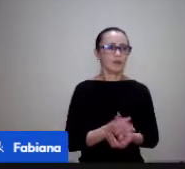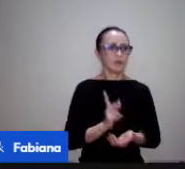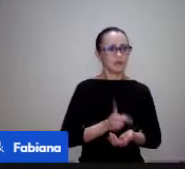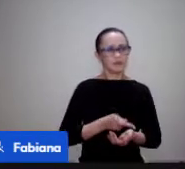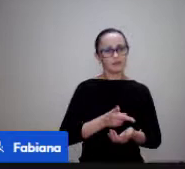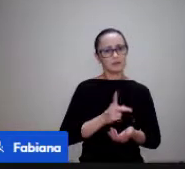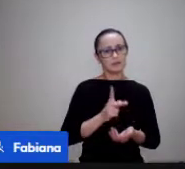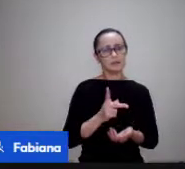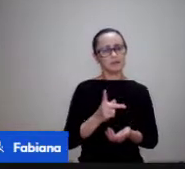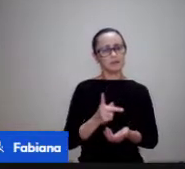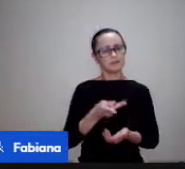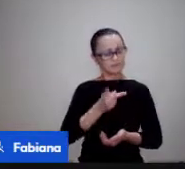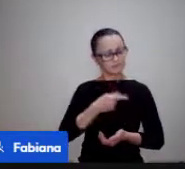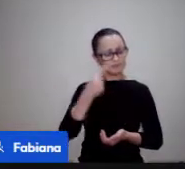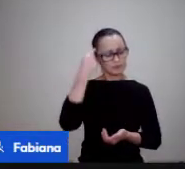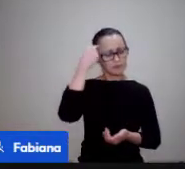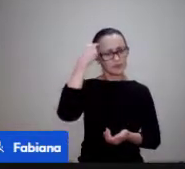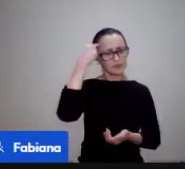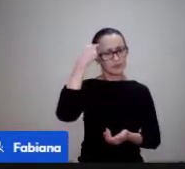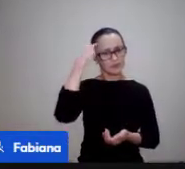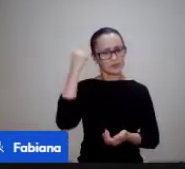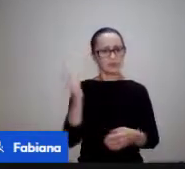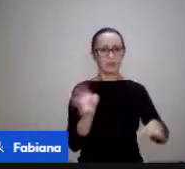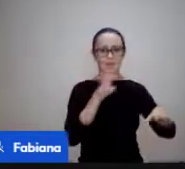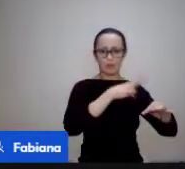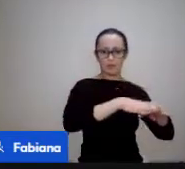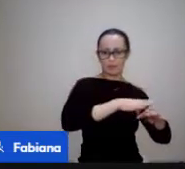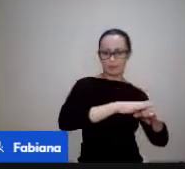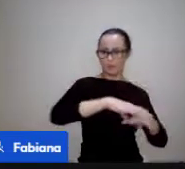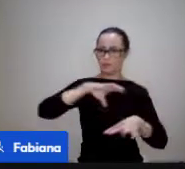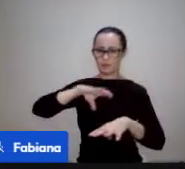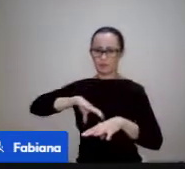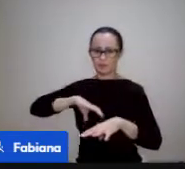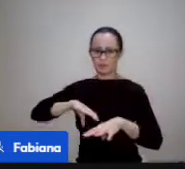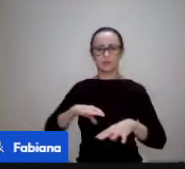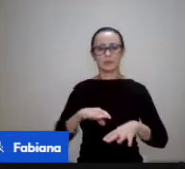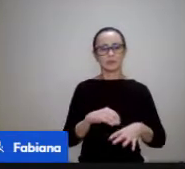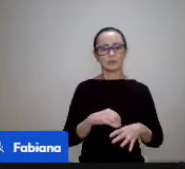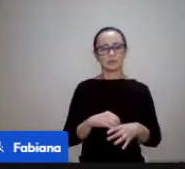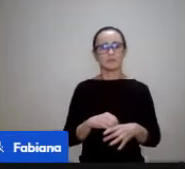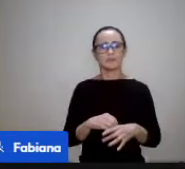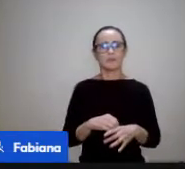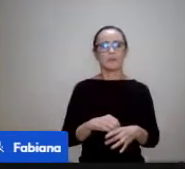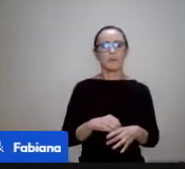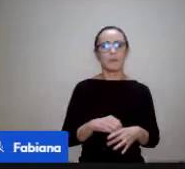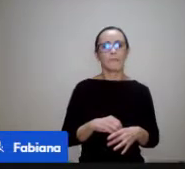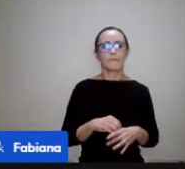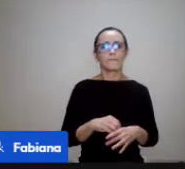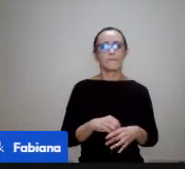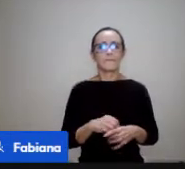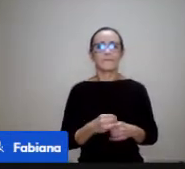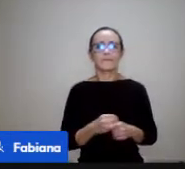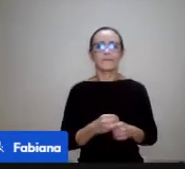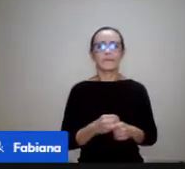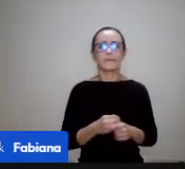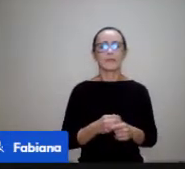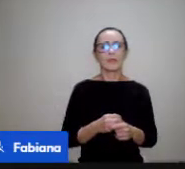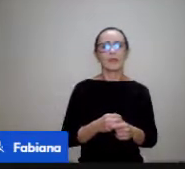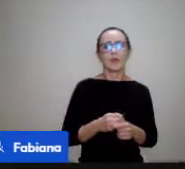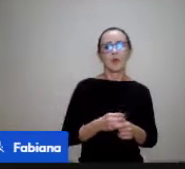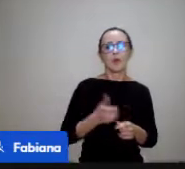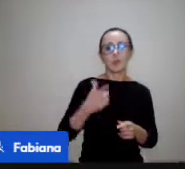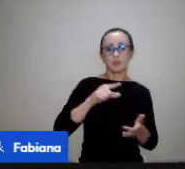linha de raciocínio, em relação à matemática, à língua portuguesa, Japiaçu vai dizer o seguinte, que